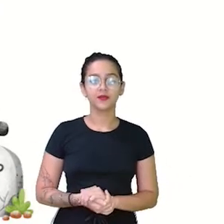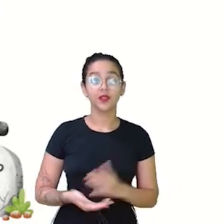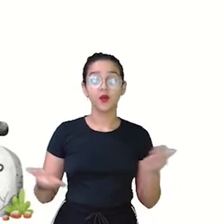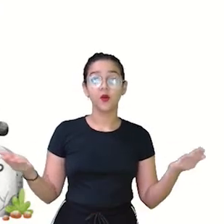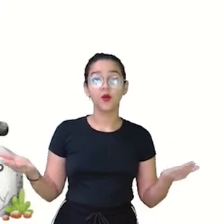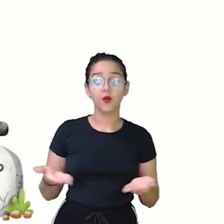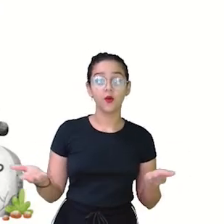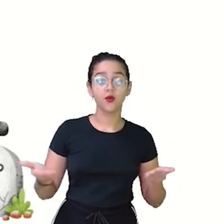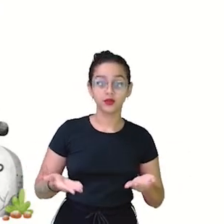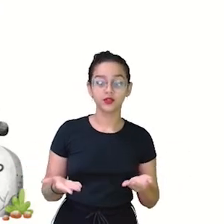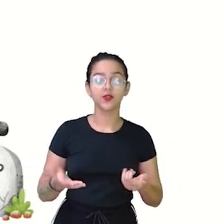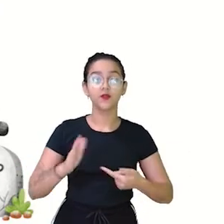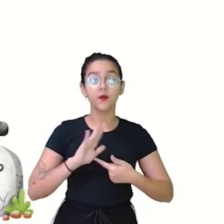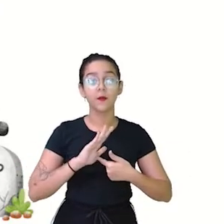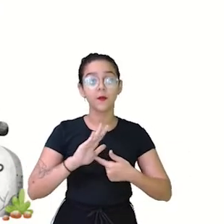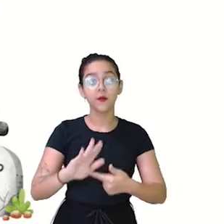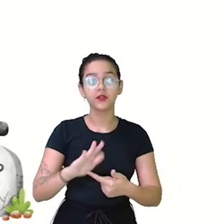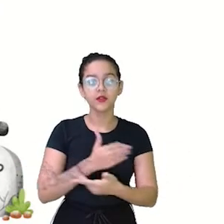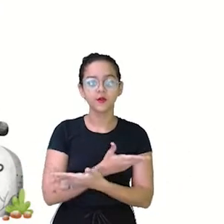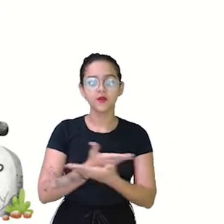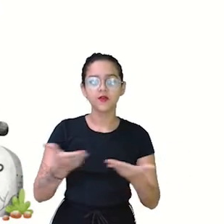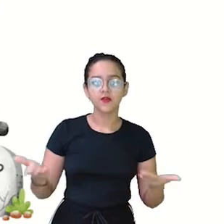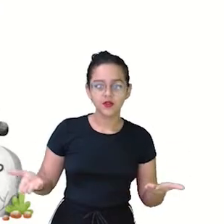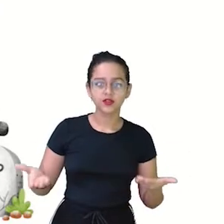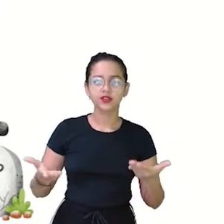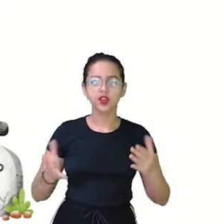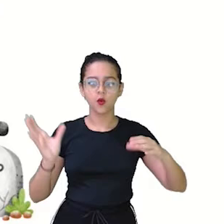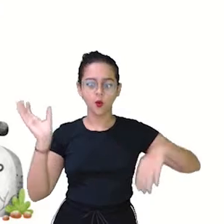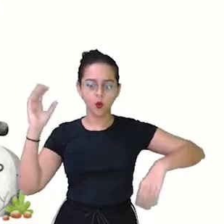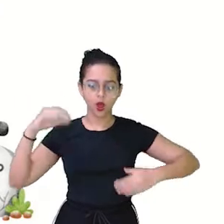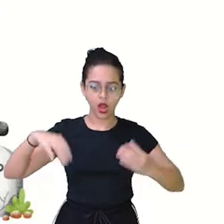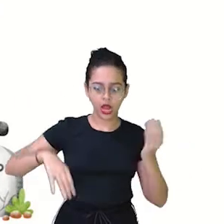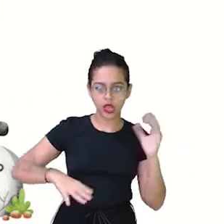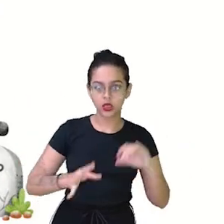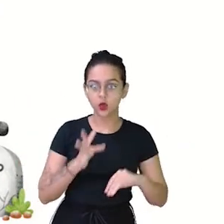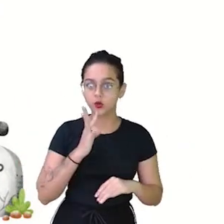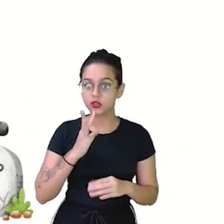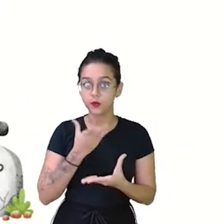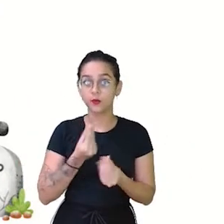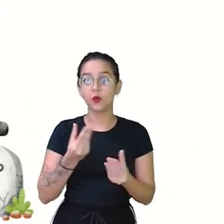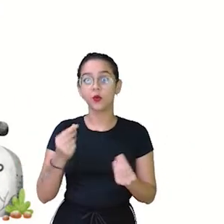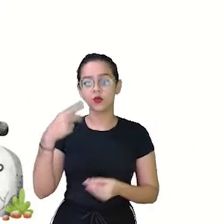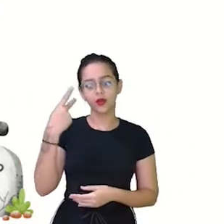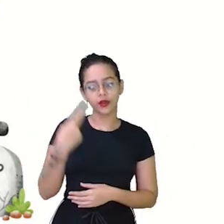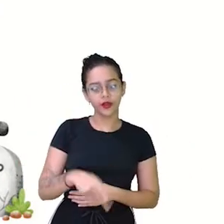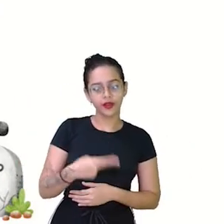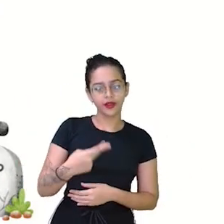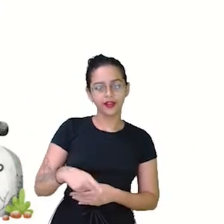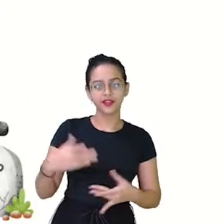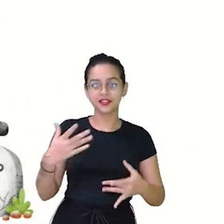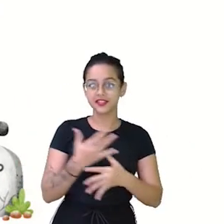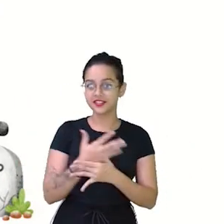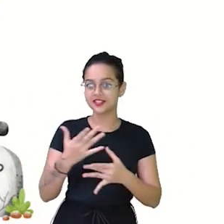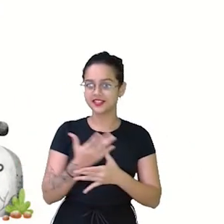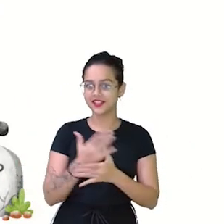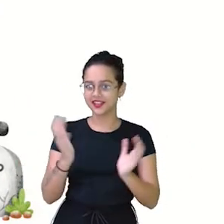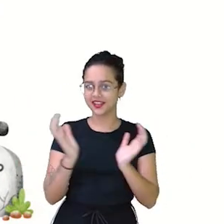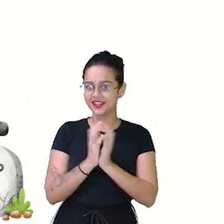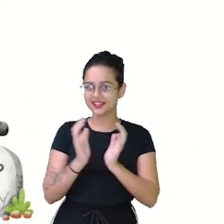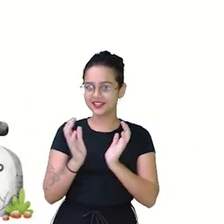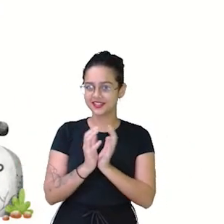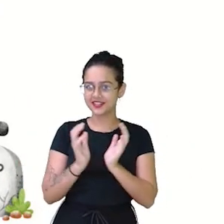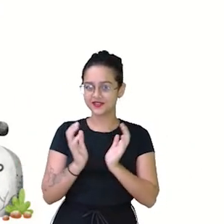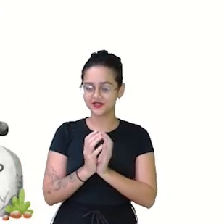eu vou trazer para vocês uma lenda muito conhecida aqui na nossa cidade, do